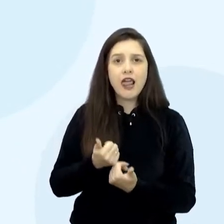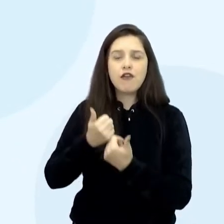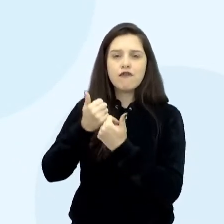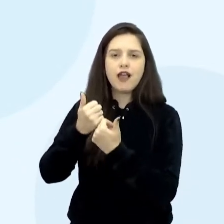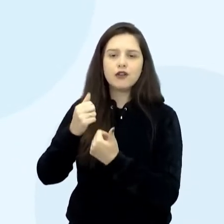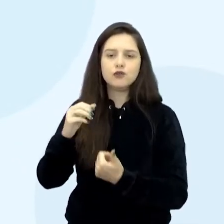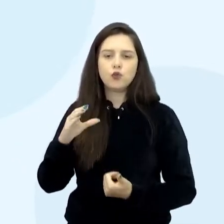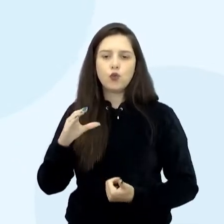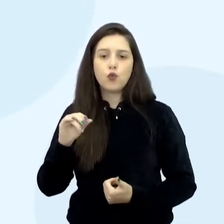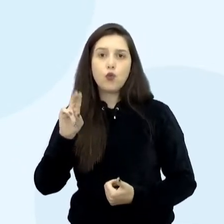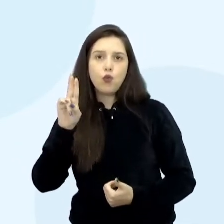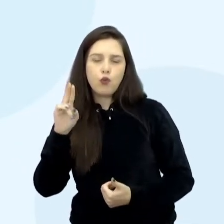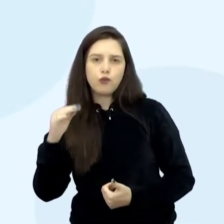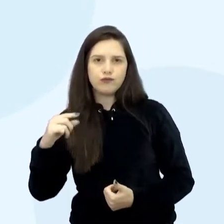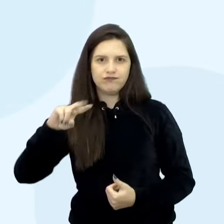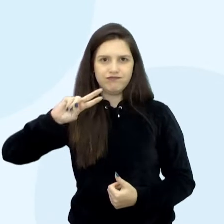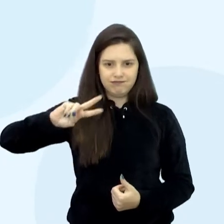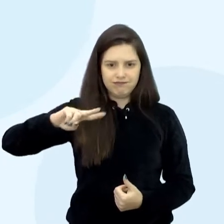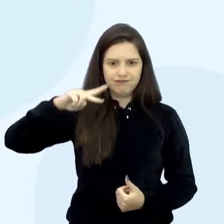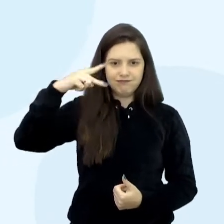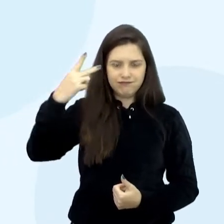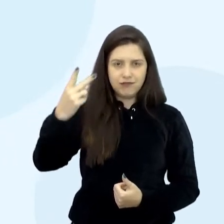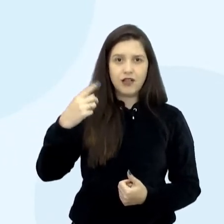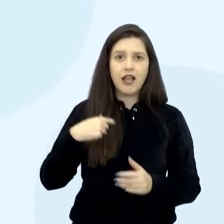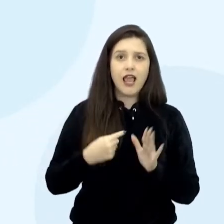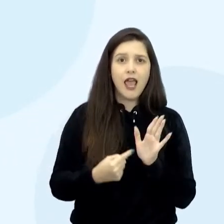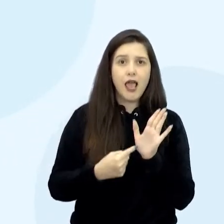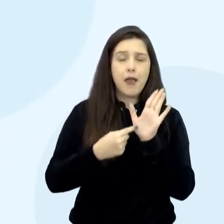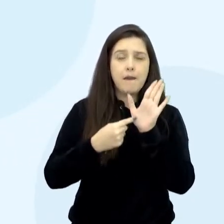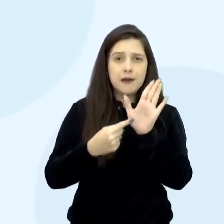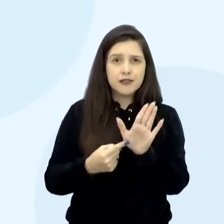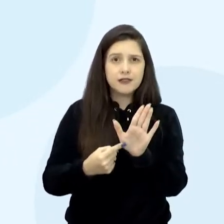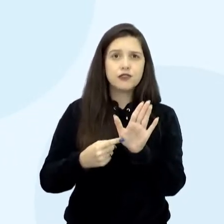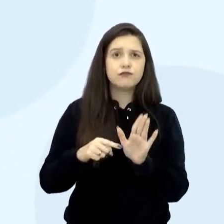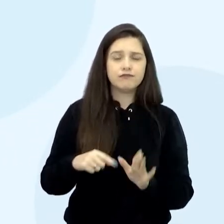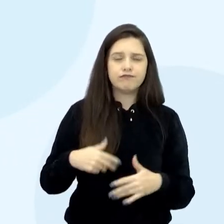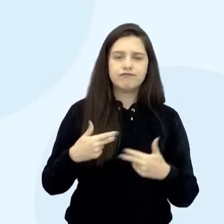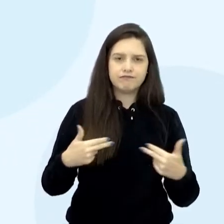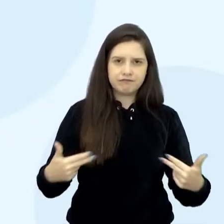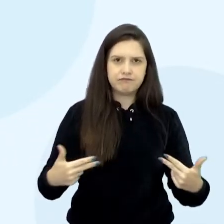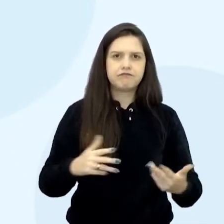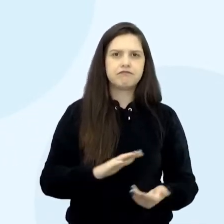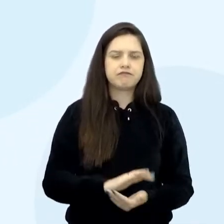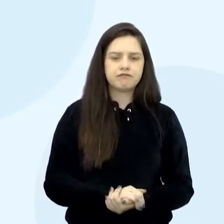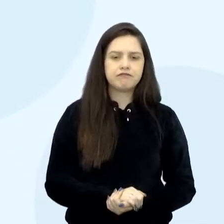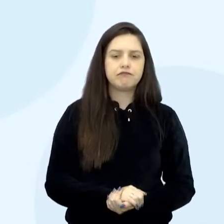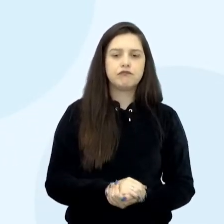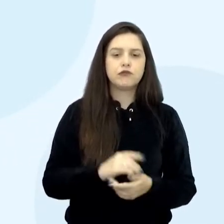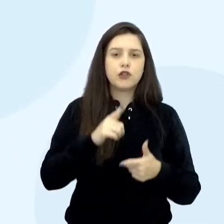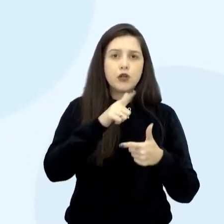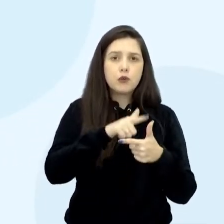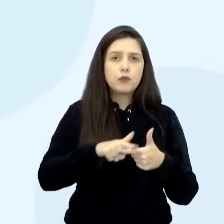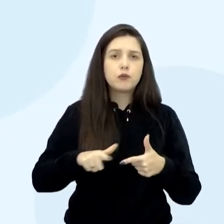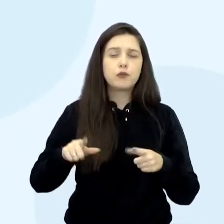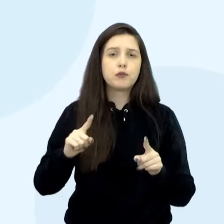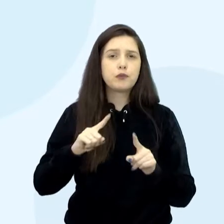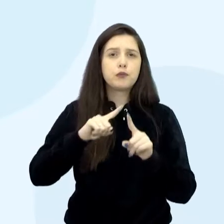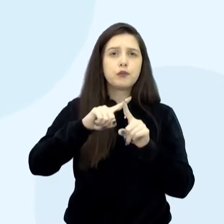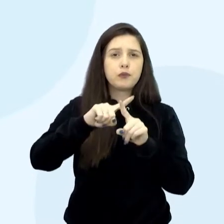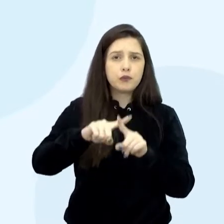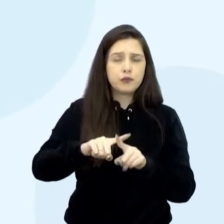que representa o coeficiente estequiométrico dele também, certo? Dividido, multiplicado, né,